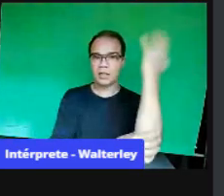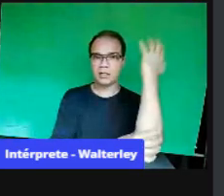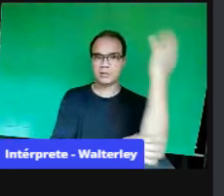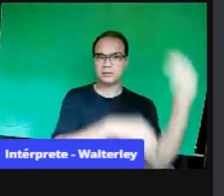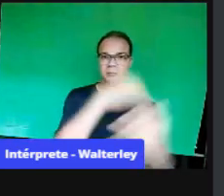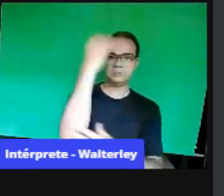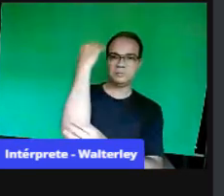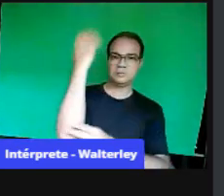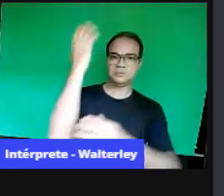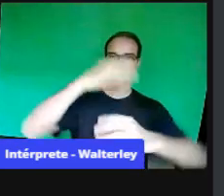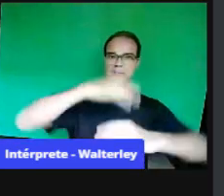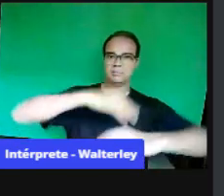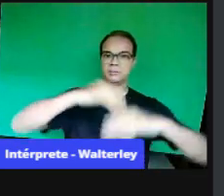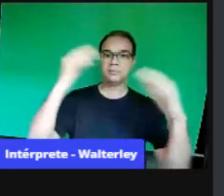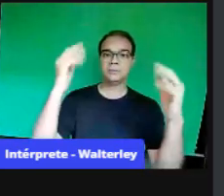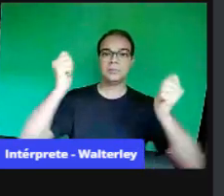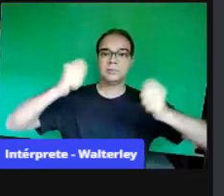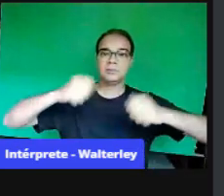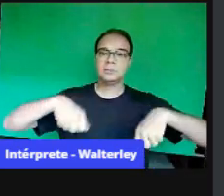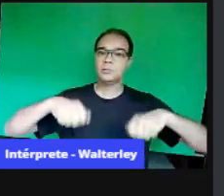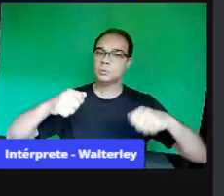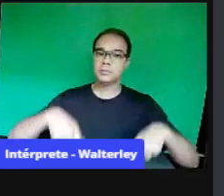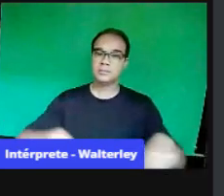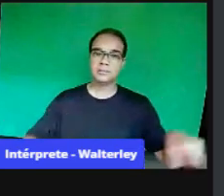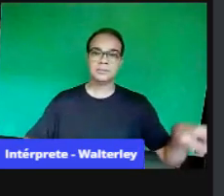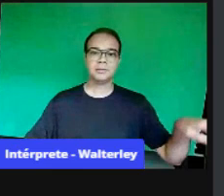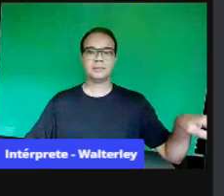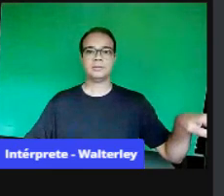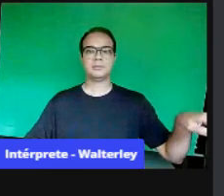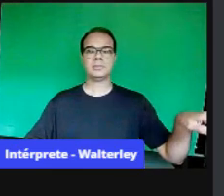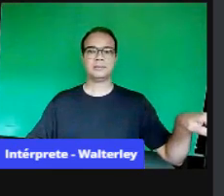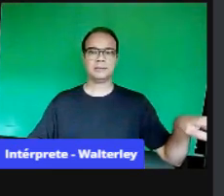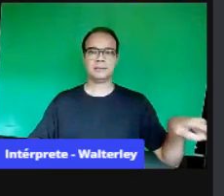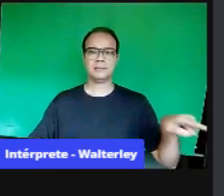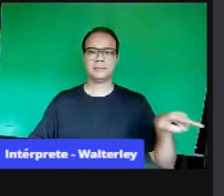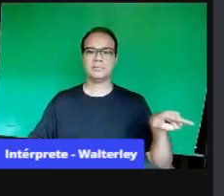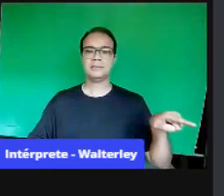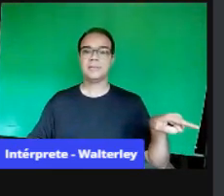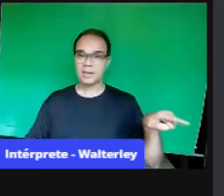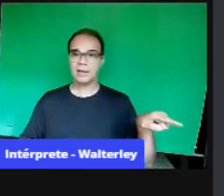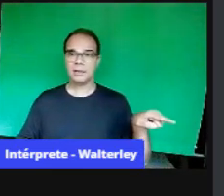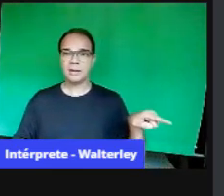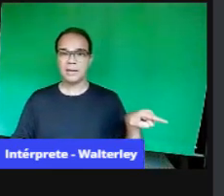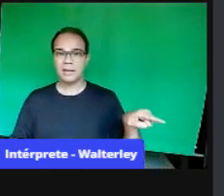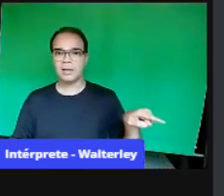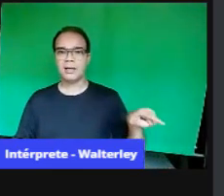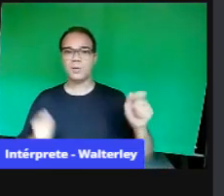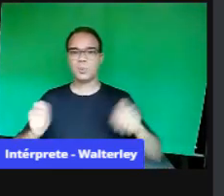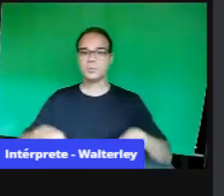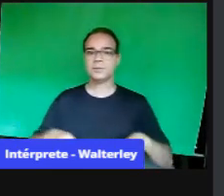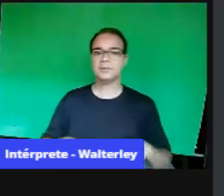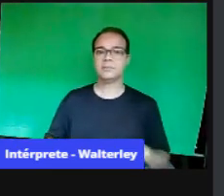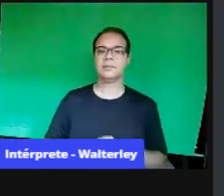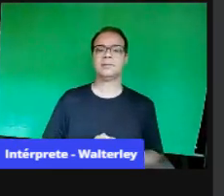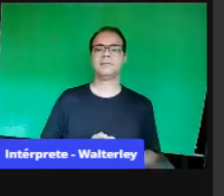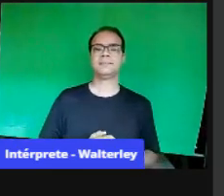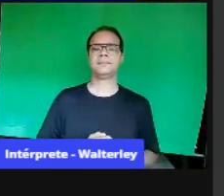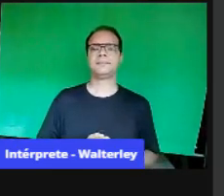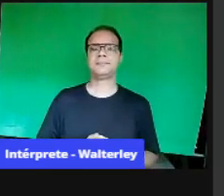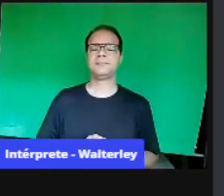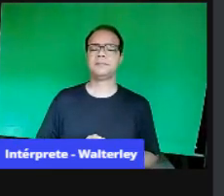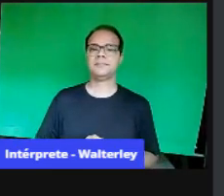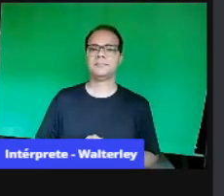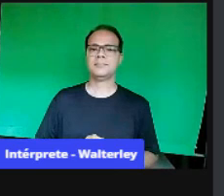quando isso tem uma questão de sequência, de consonância, existe